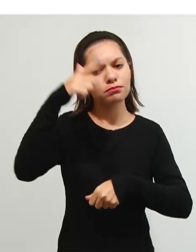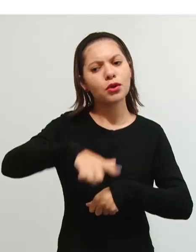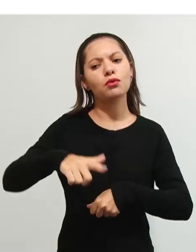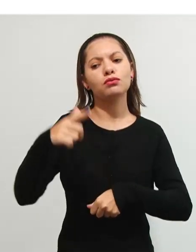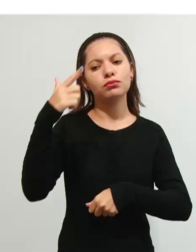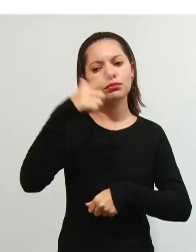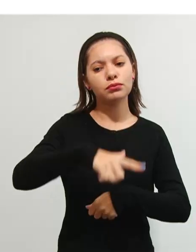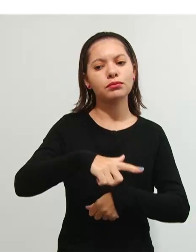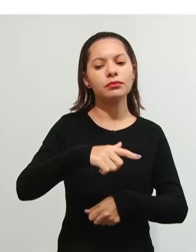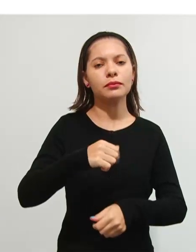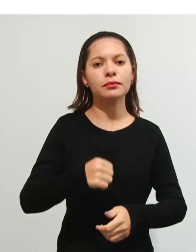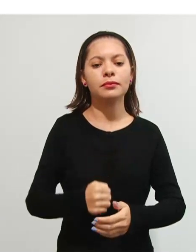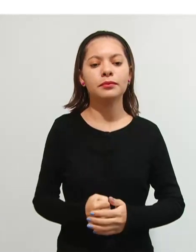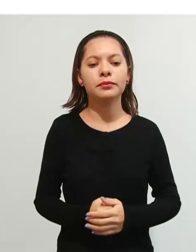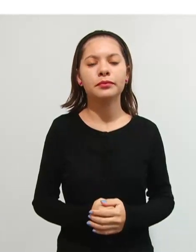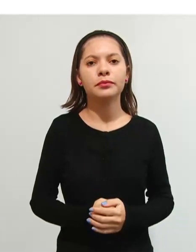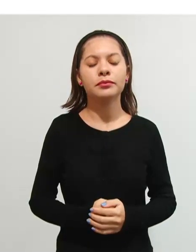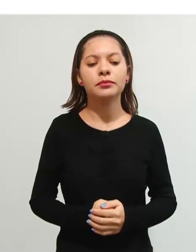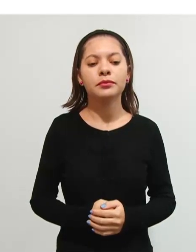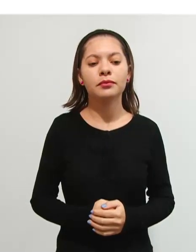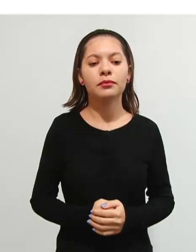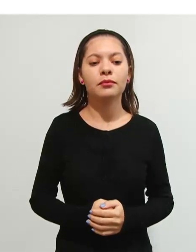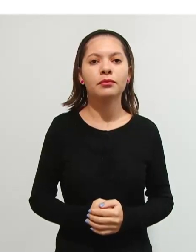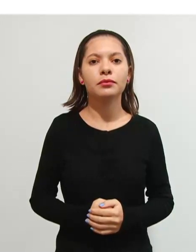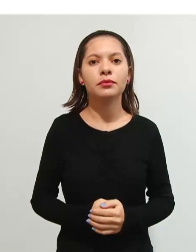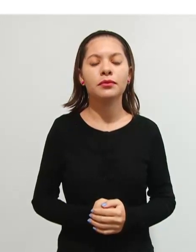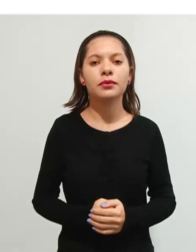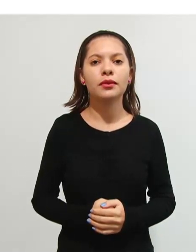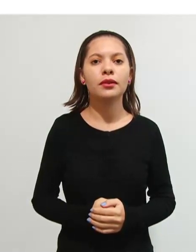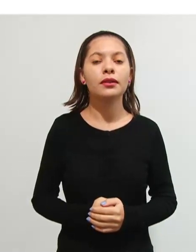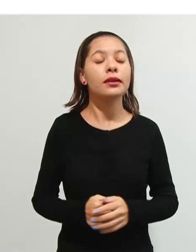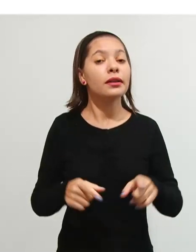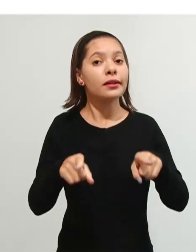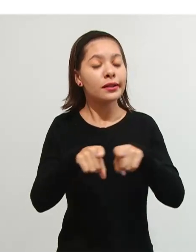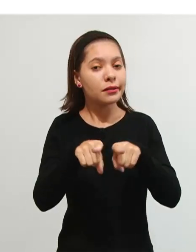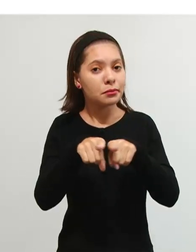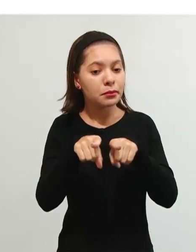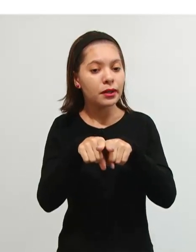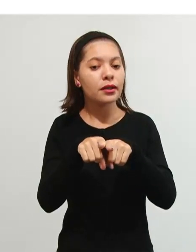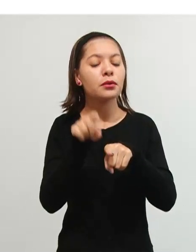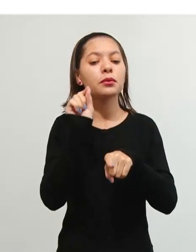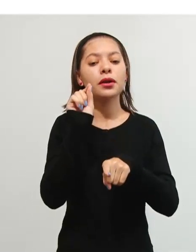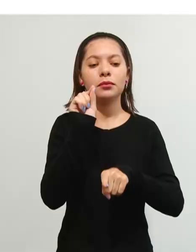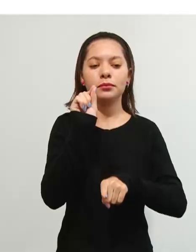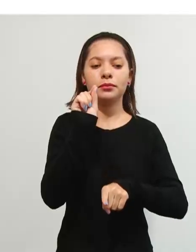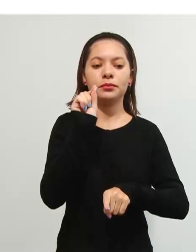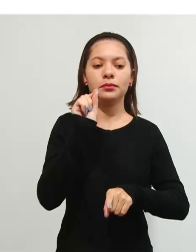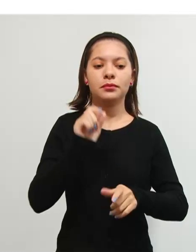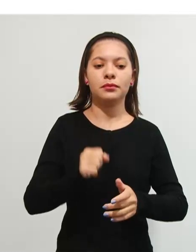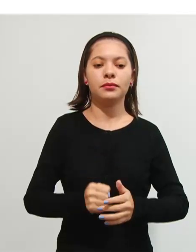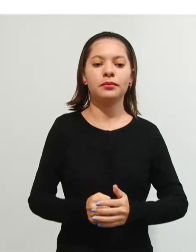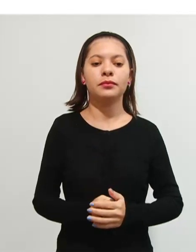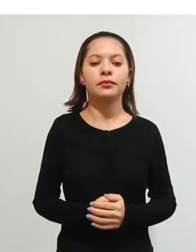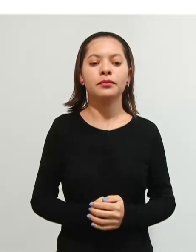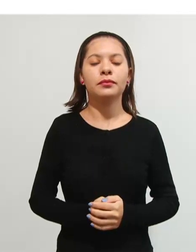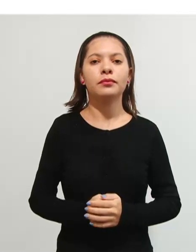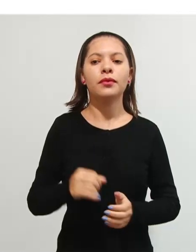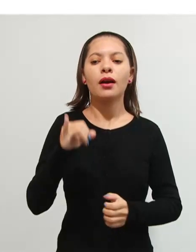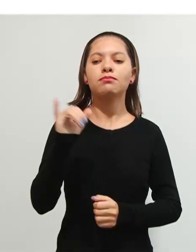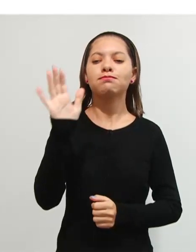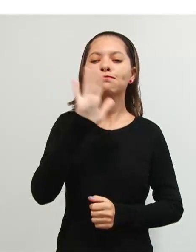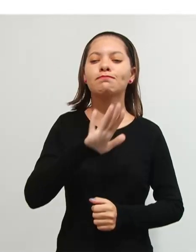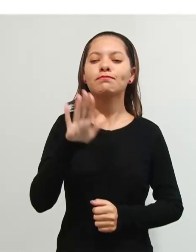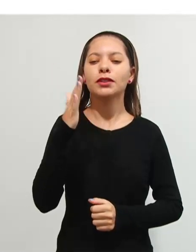uma necessidade dessa ação. Temos também como exponente, e é muito ligada à imagem